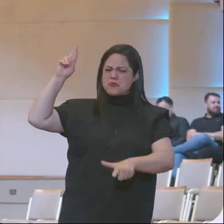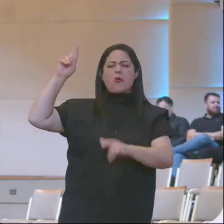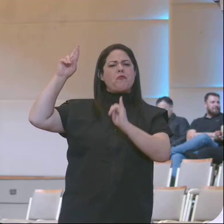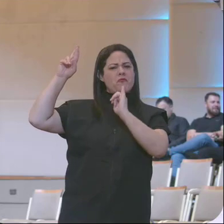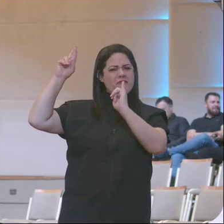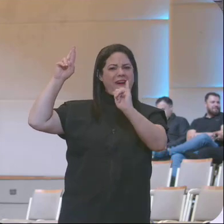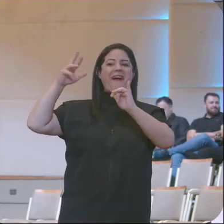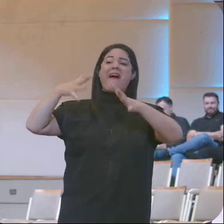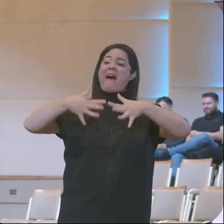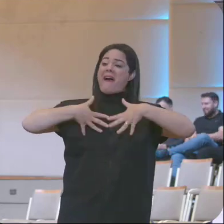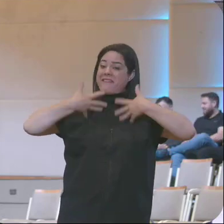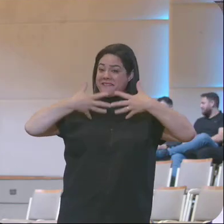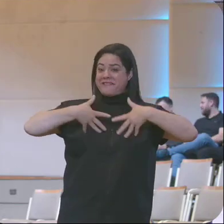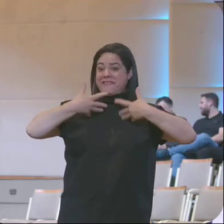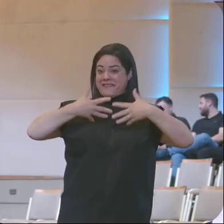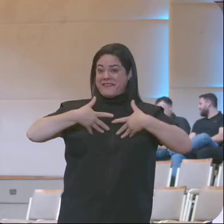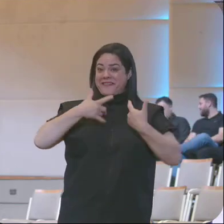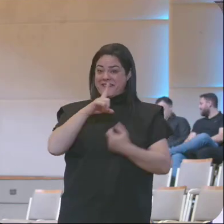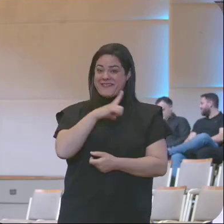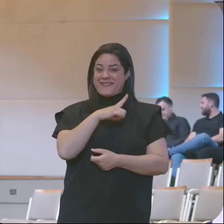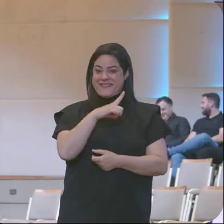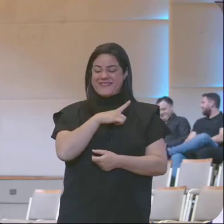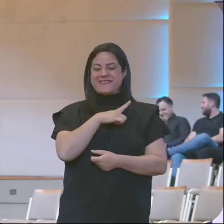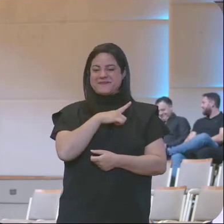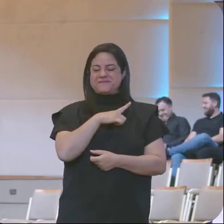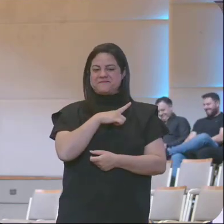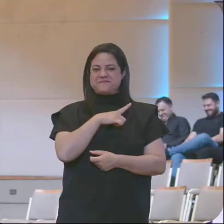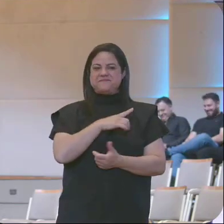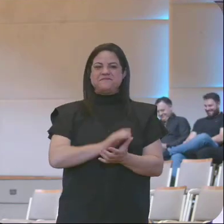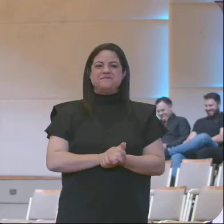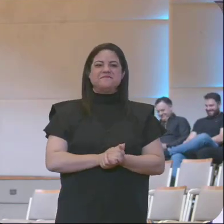digo, alegrai-vos. Alegrai-vos.